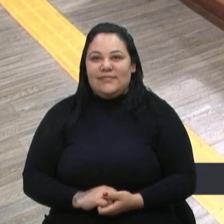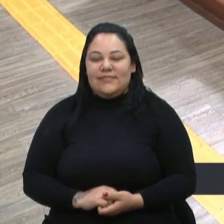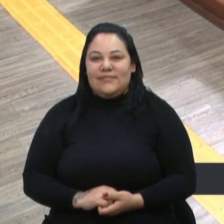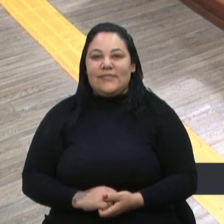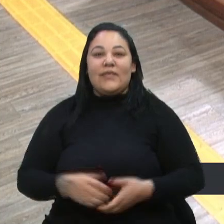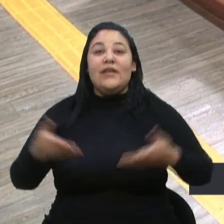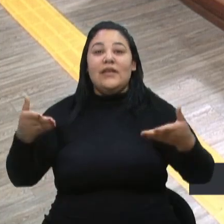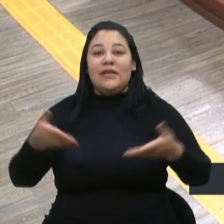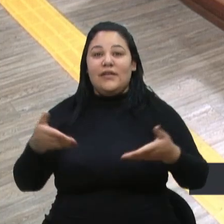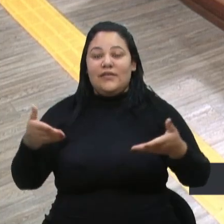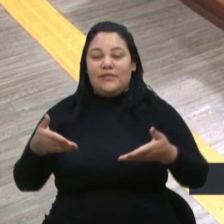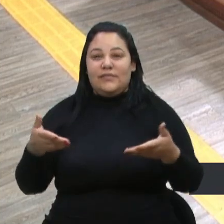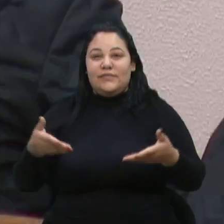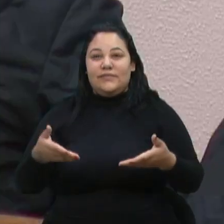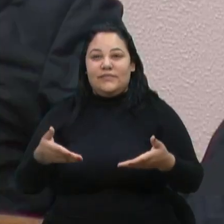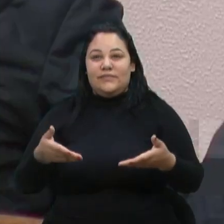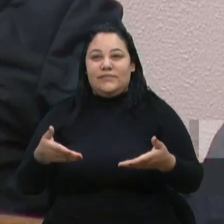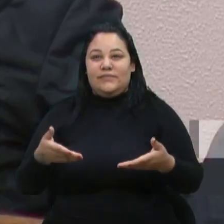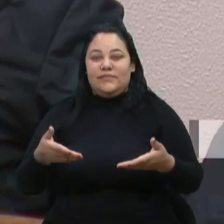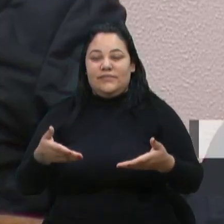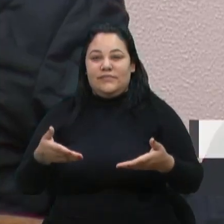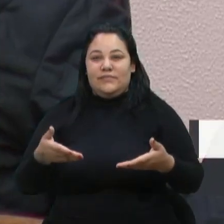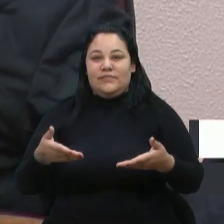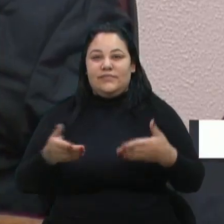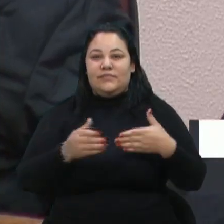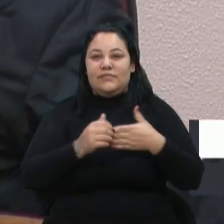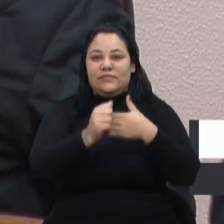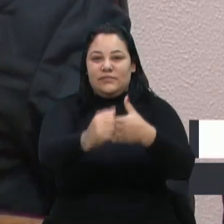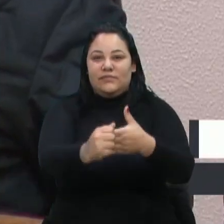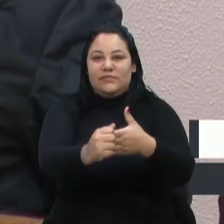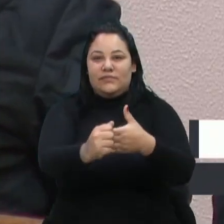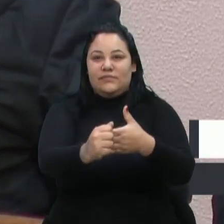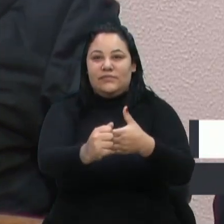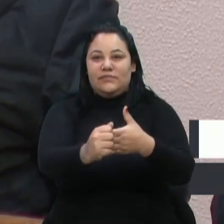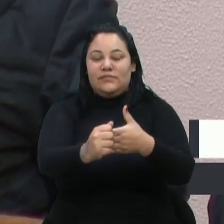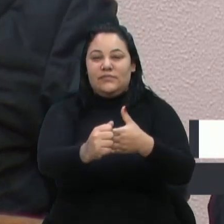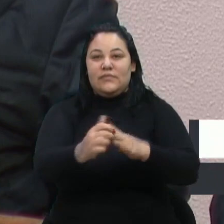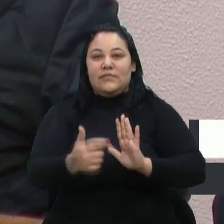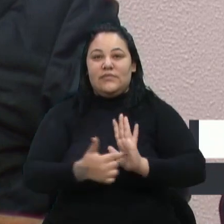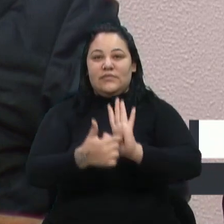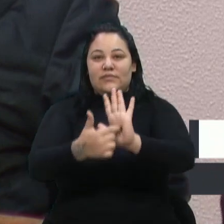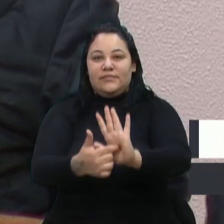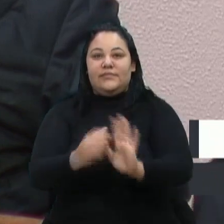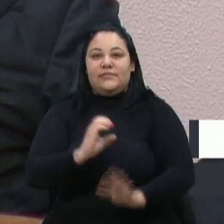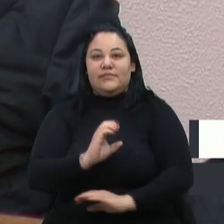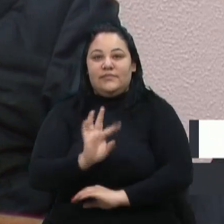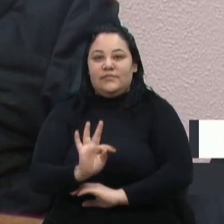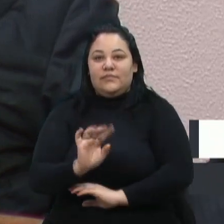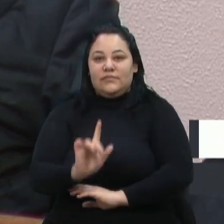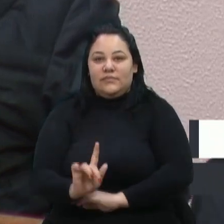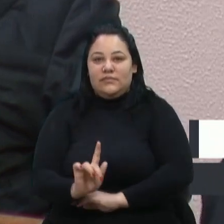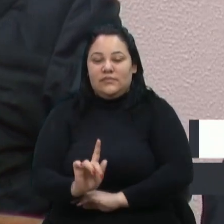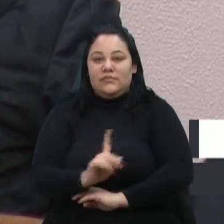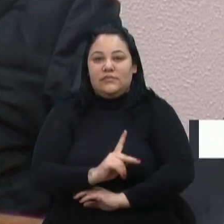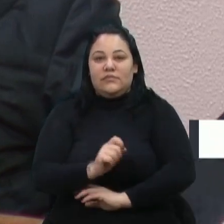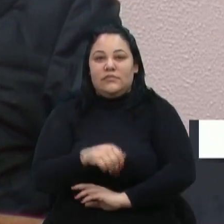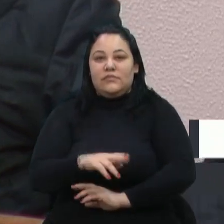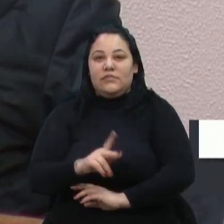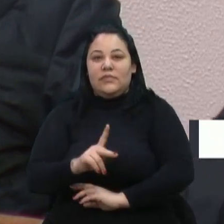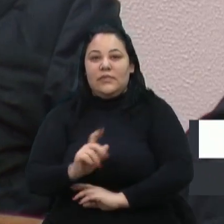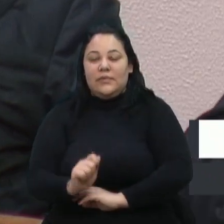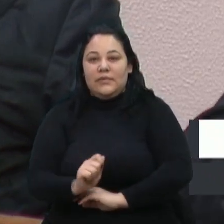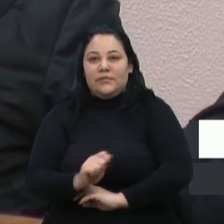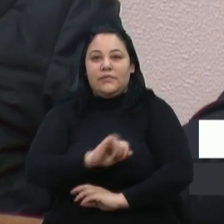Neste momento, vamos acompanhar a apresentação dos TG Pampas do Rio Grande com Jéssica Sena e Guilherme